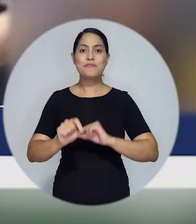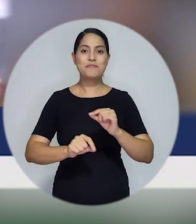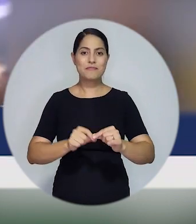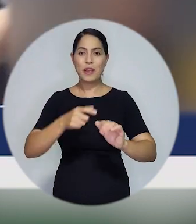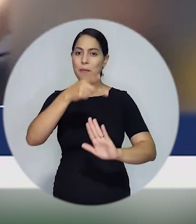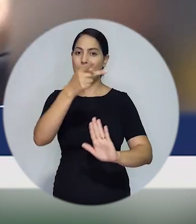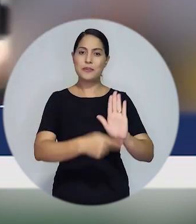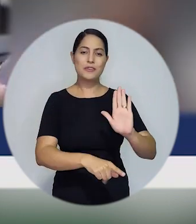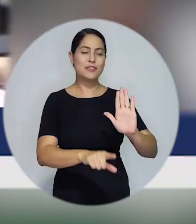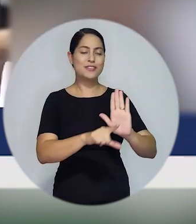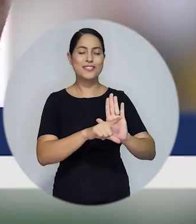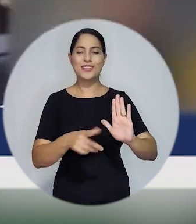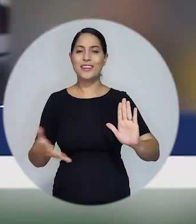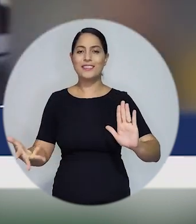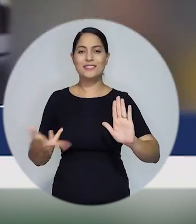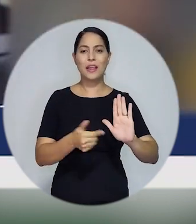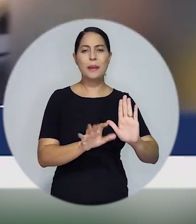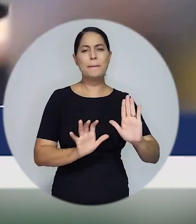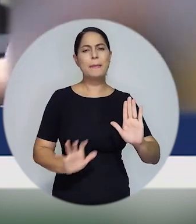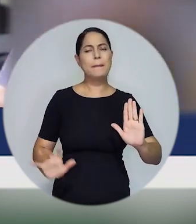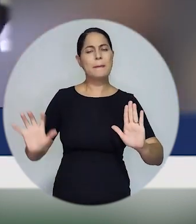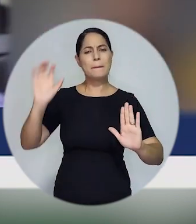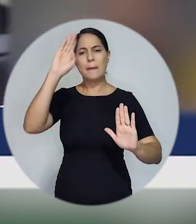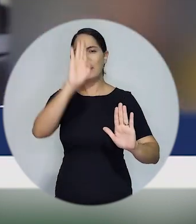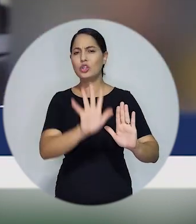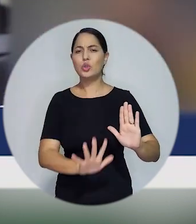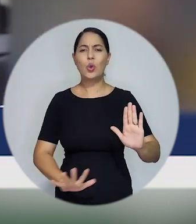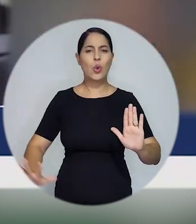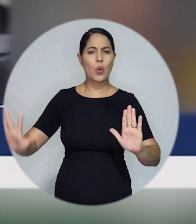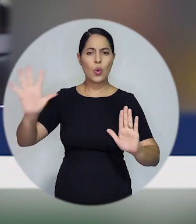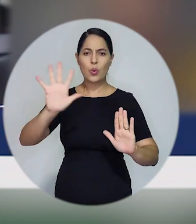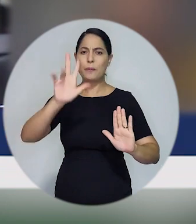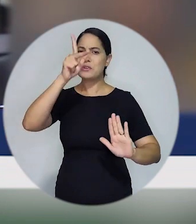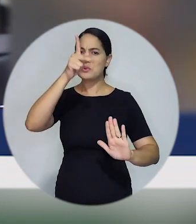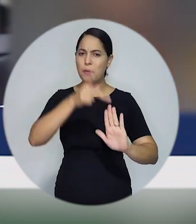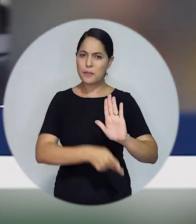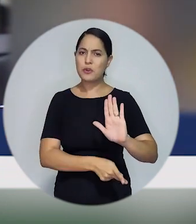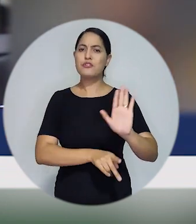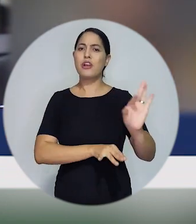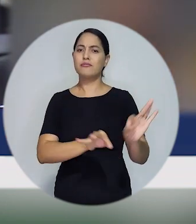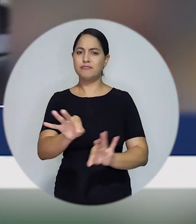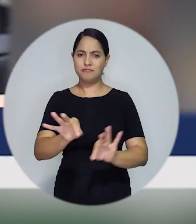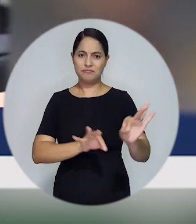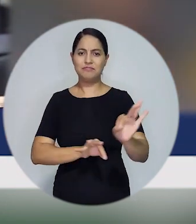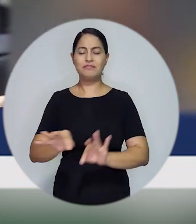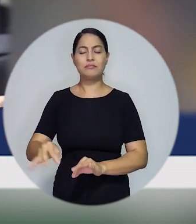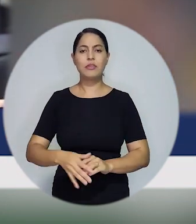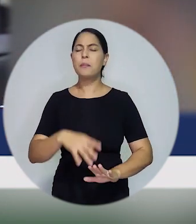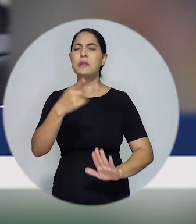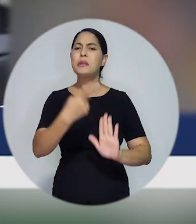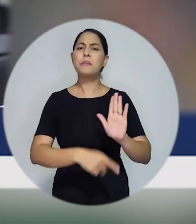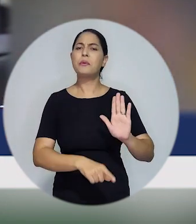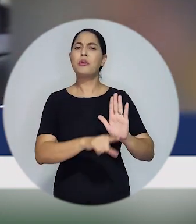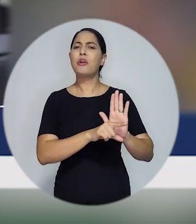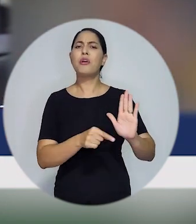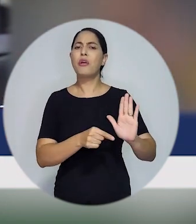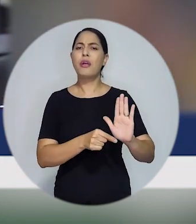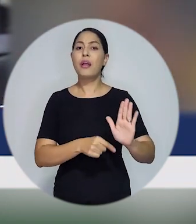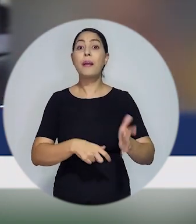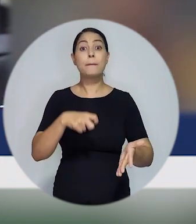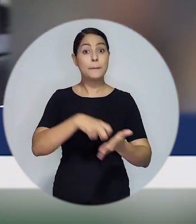que construíram esse projeto junto com todas as seccionais no Brasil, um projeto que torna a